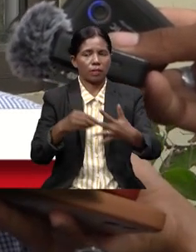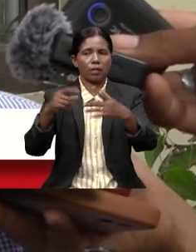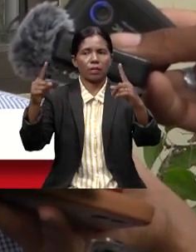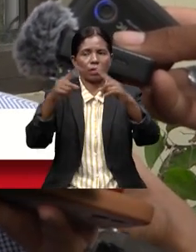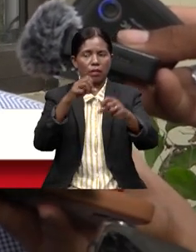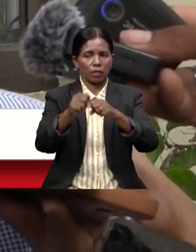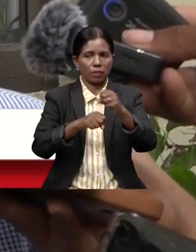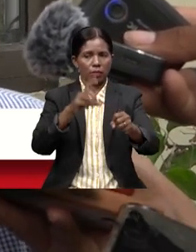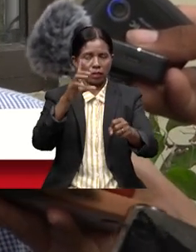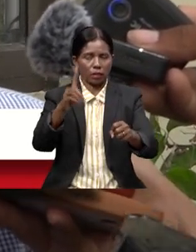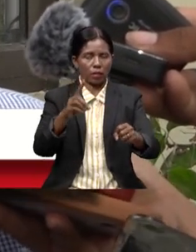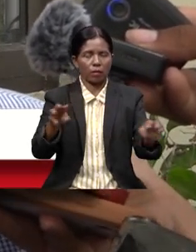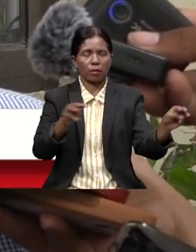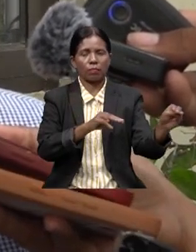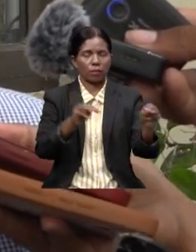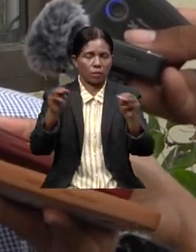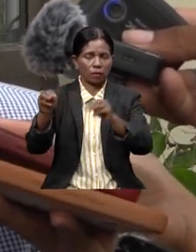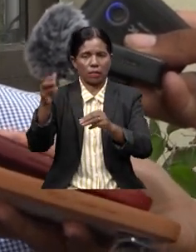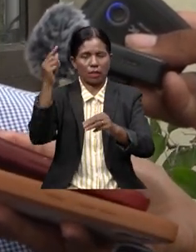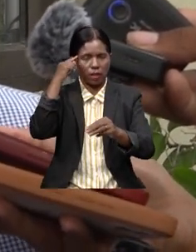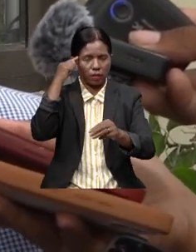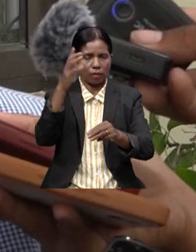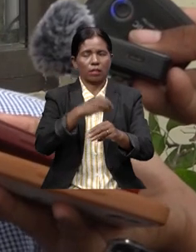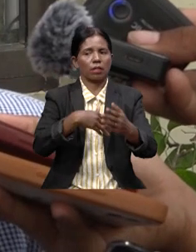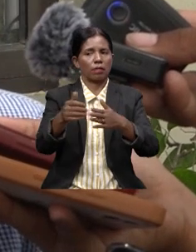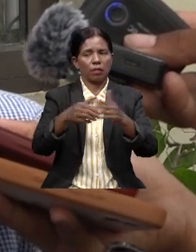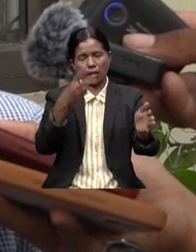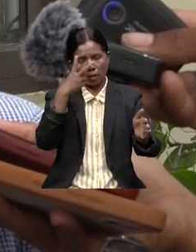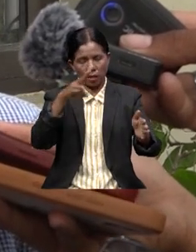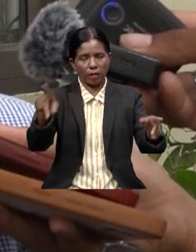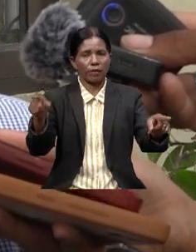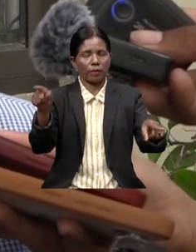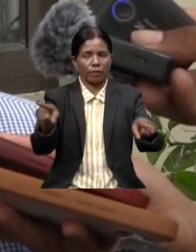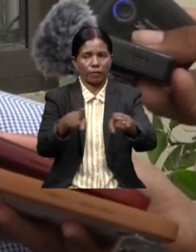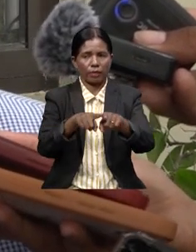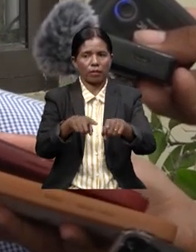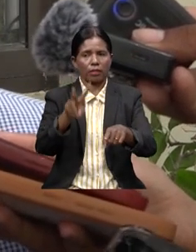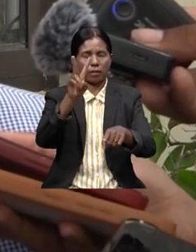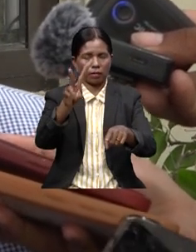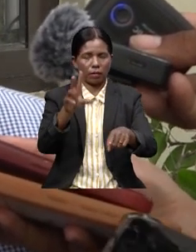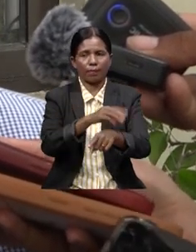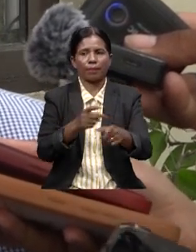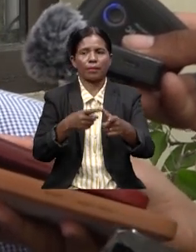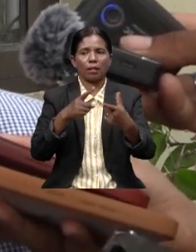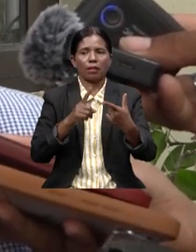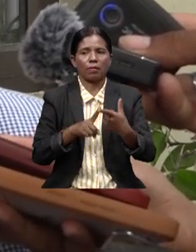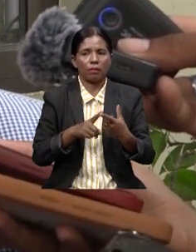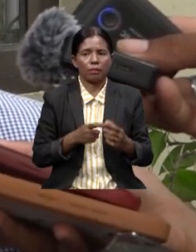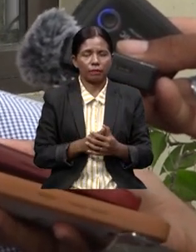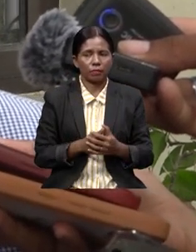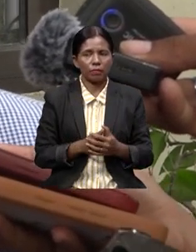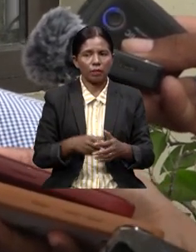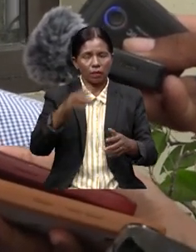ha sociedade atu muda ni mentalidade ne bem maka dala barak hare feto ia hanesan segunda klase i ia